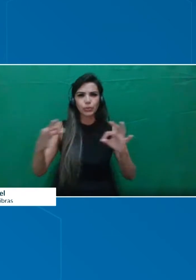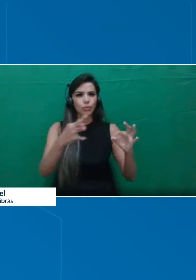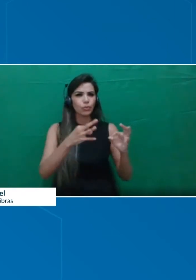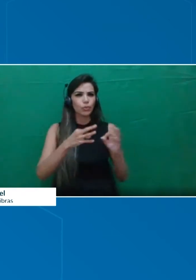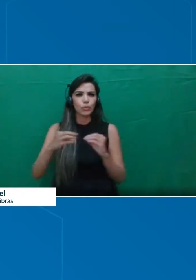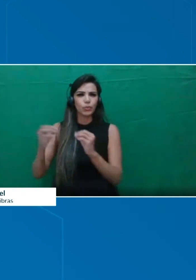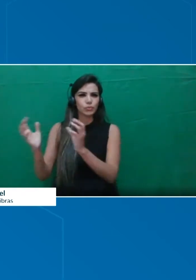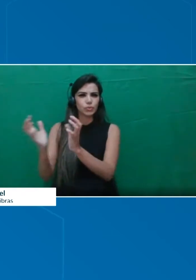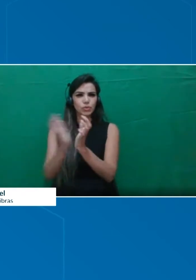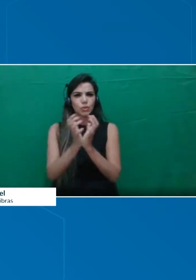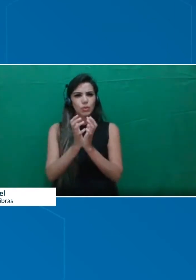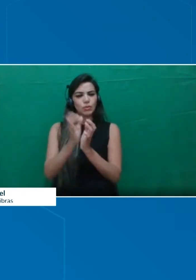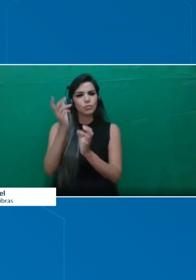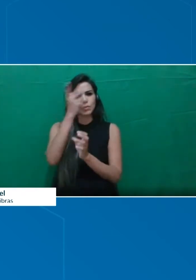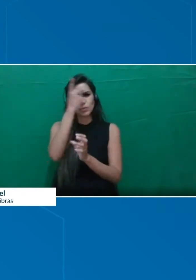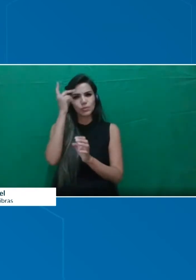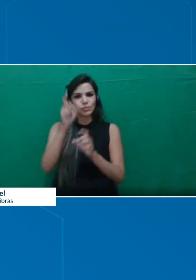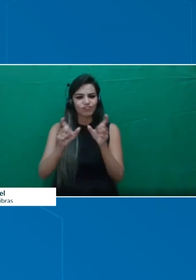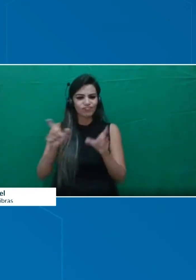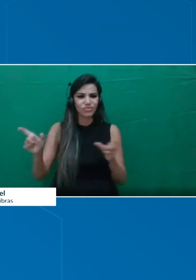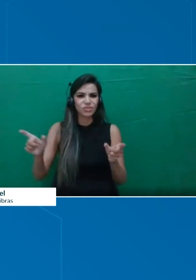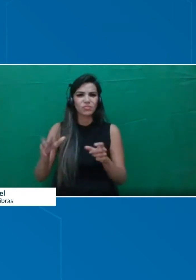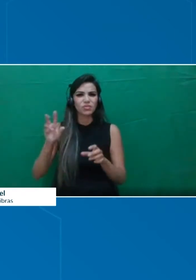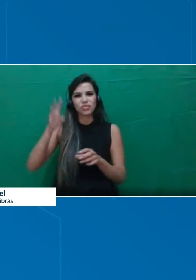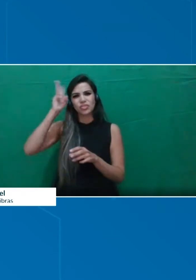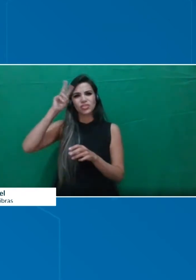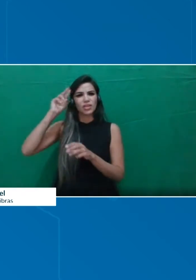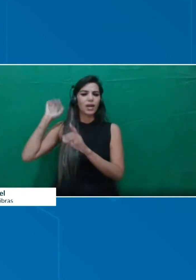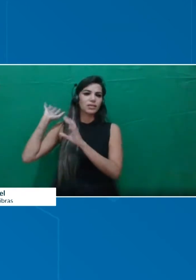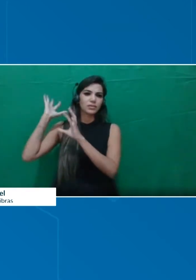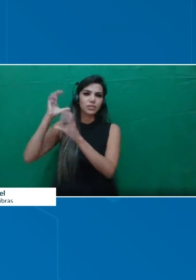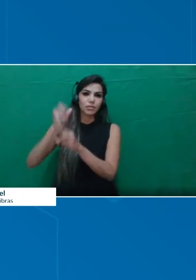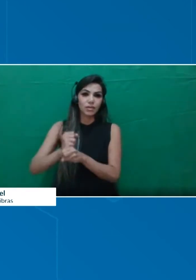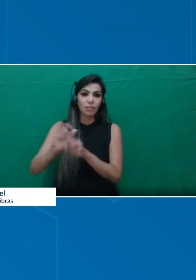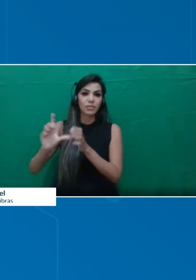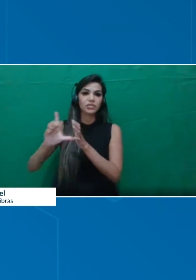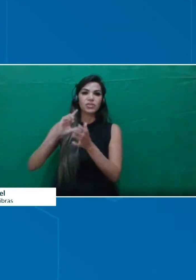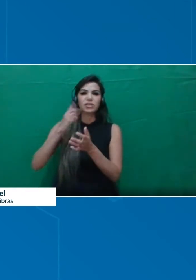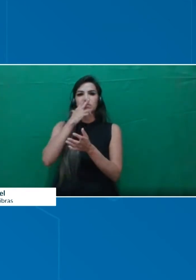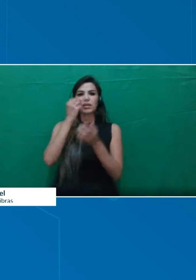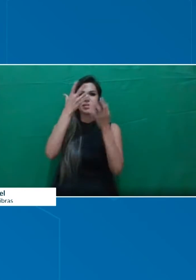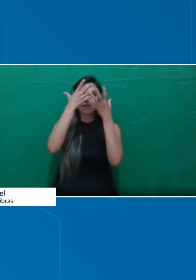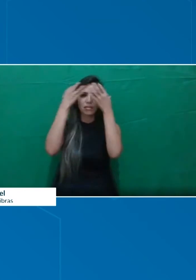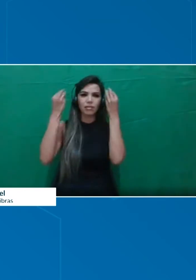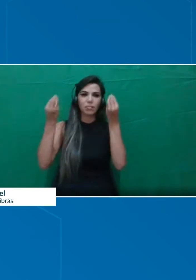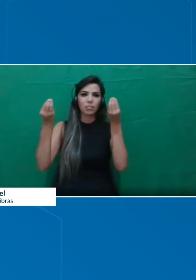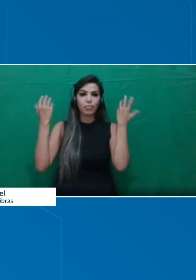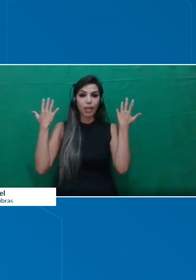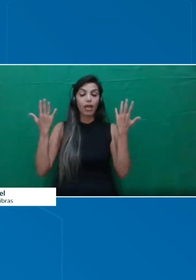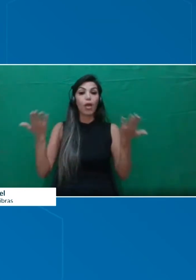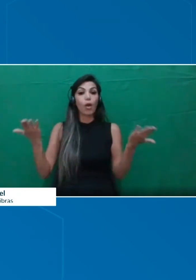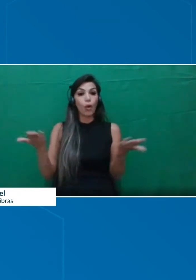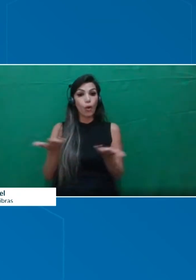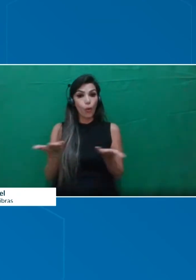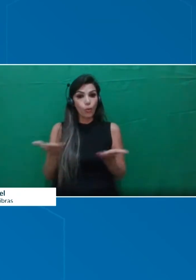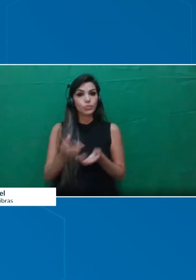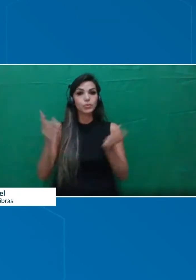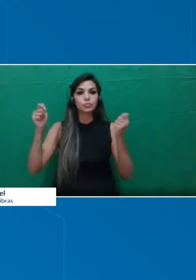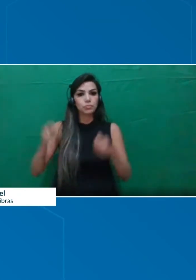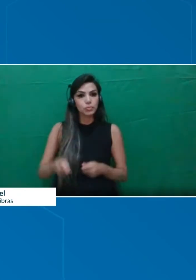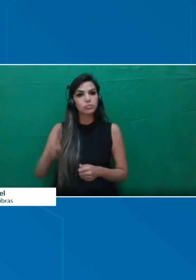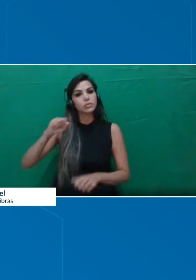de pessoas que historicamente foram esquecidas, hoje são contempladas com vagas na